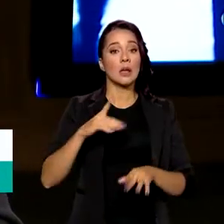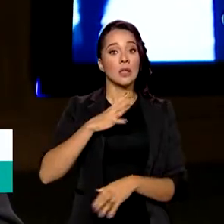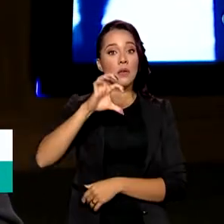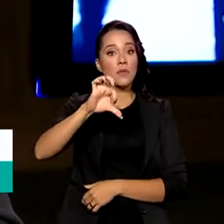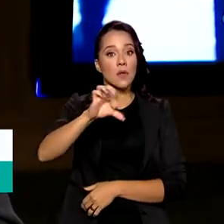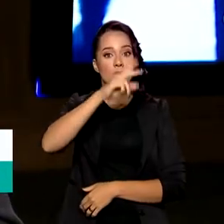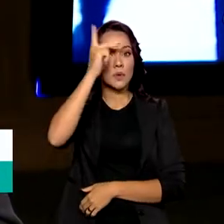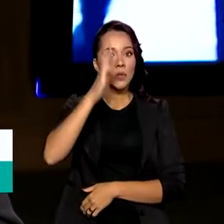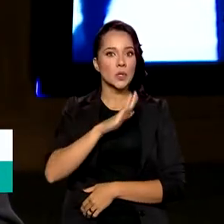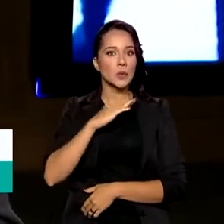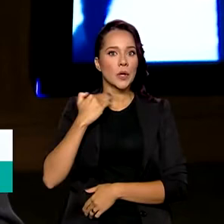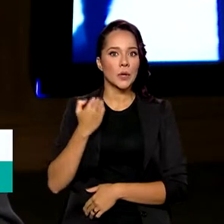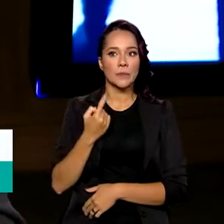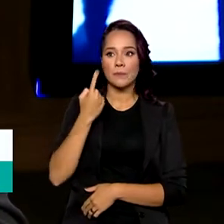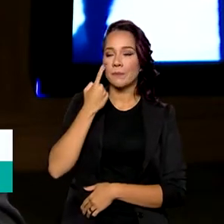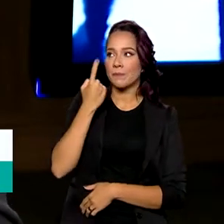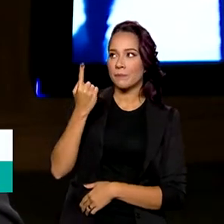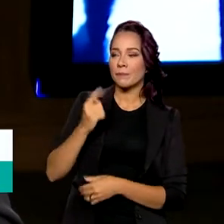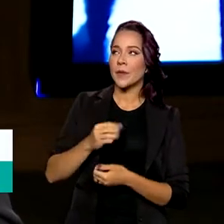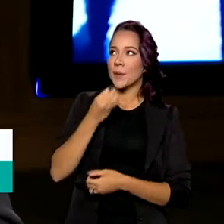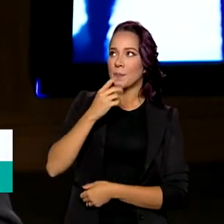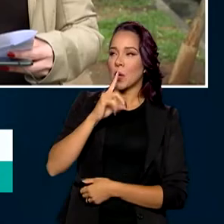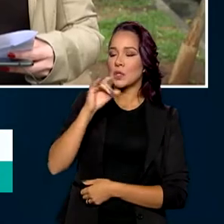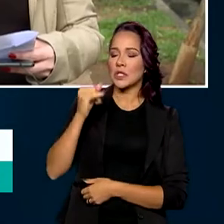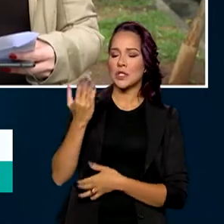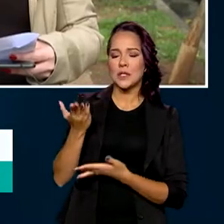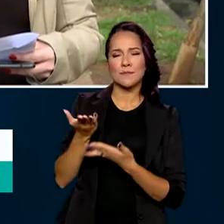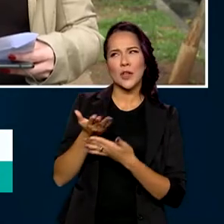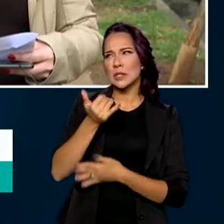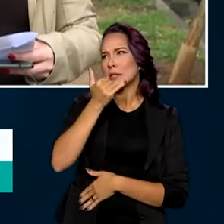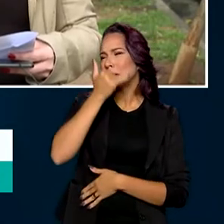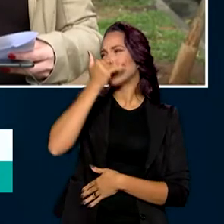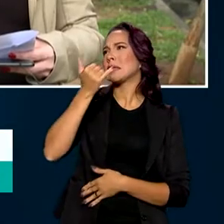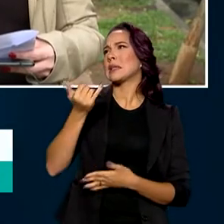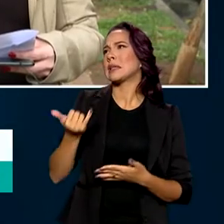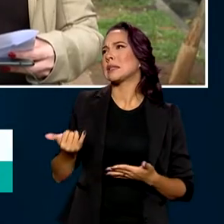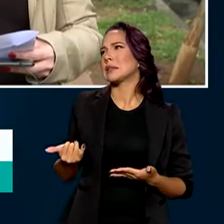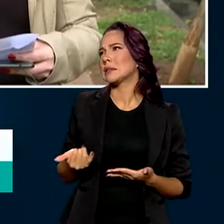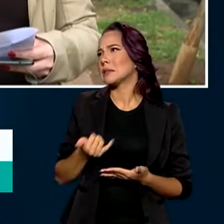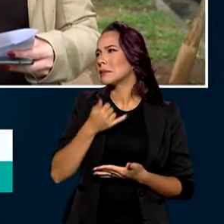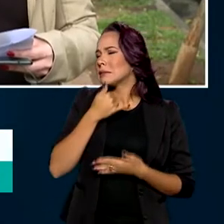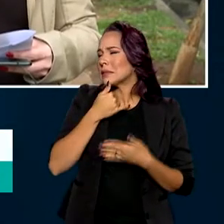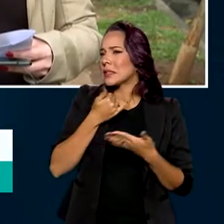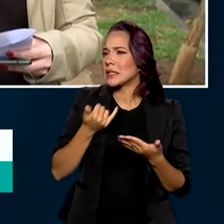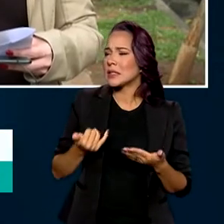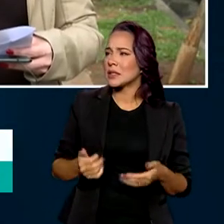deixou nove mortos Érica Pinheiro Bom dia que tragédia hein